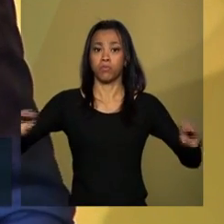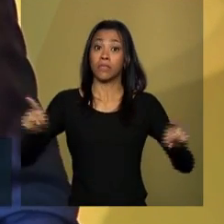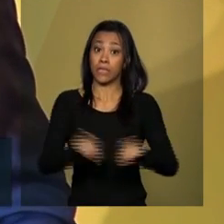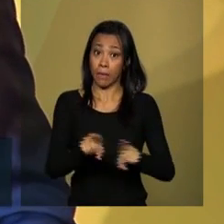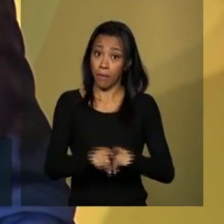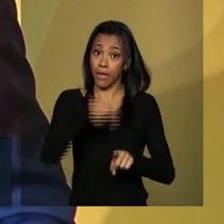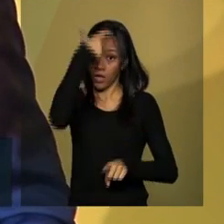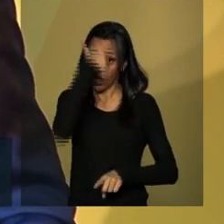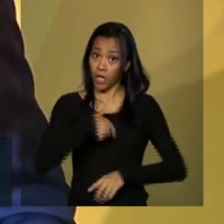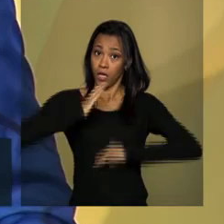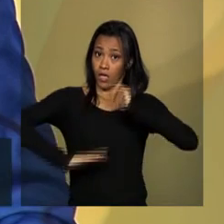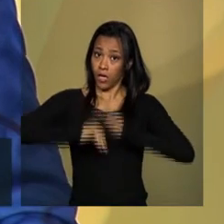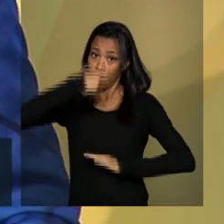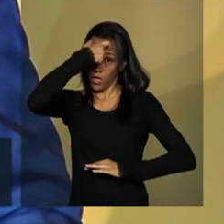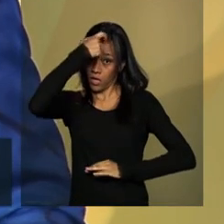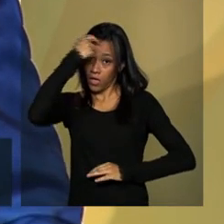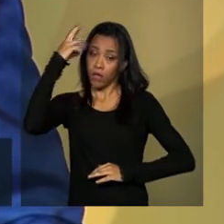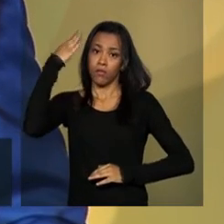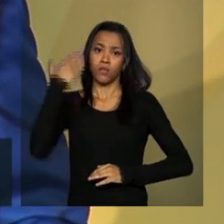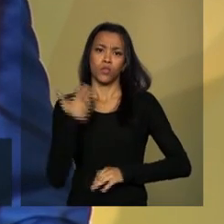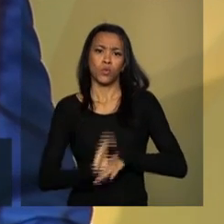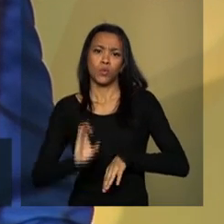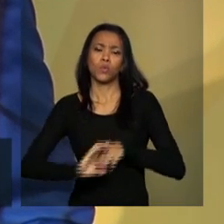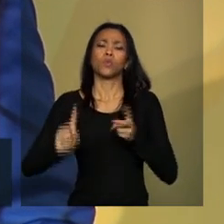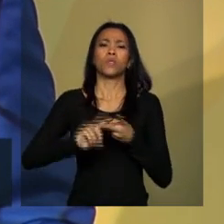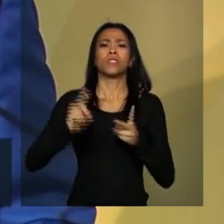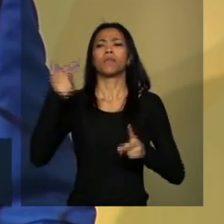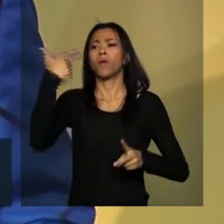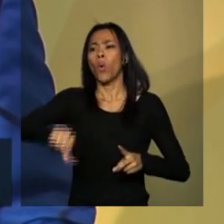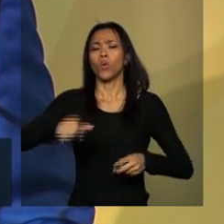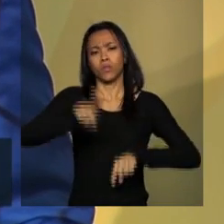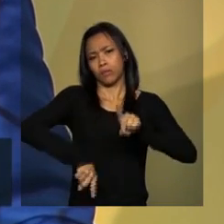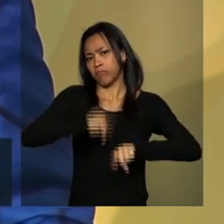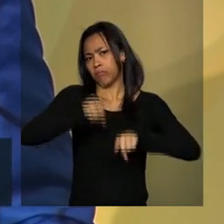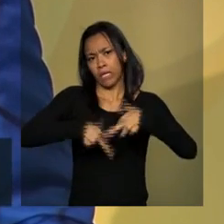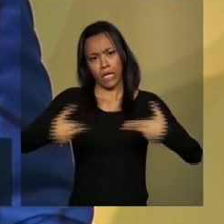em máquinas, equipamento, maquinaria e infraestrutura.